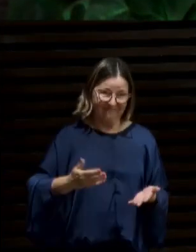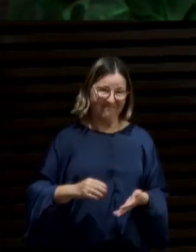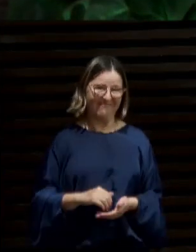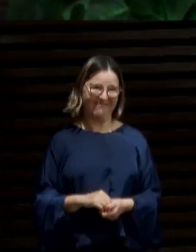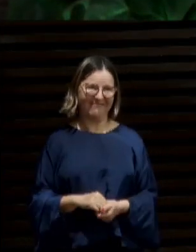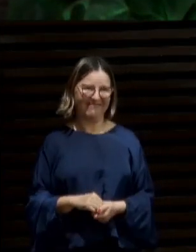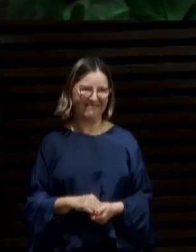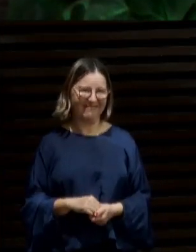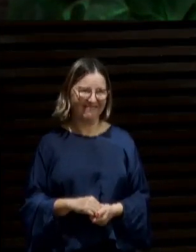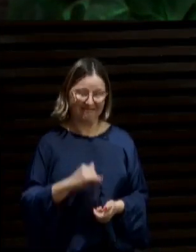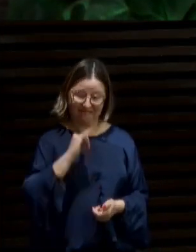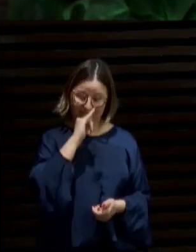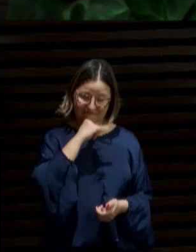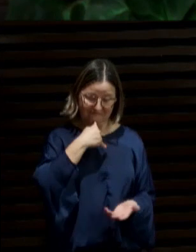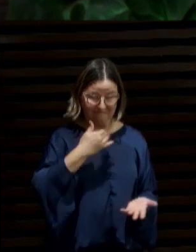Que lamentável.